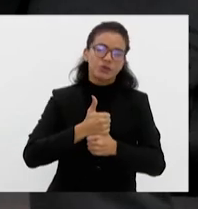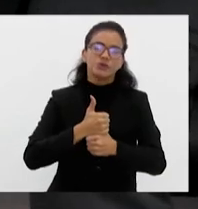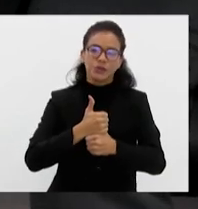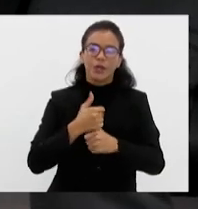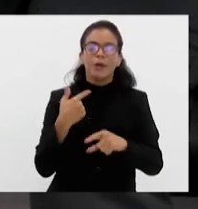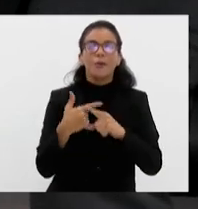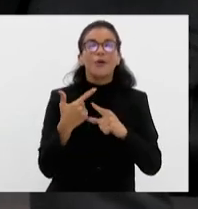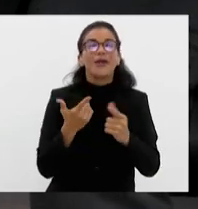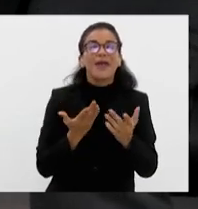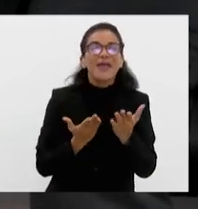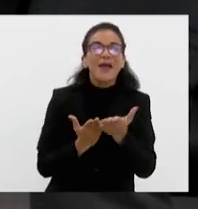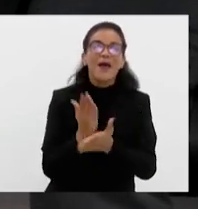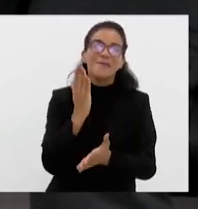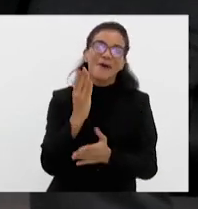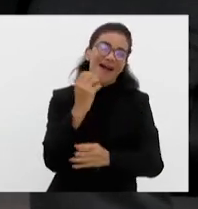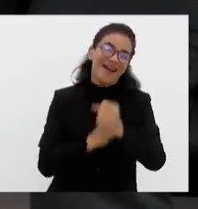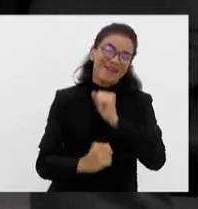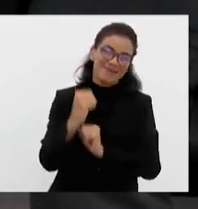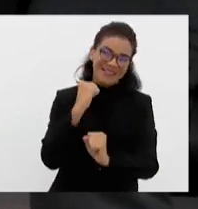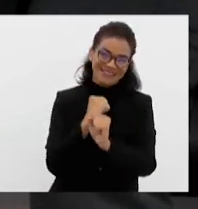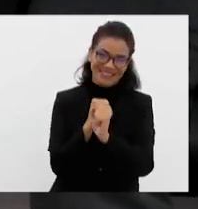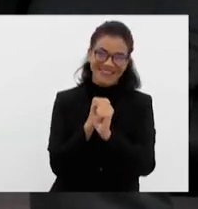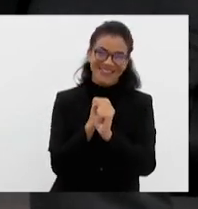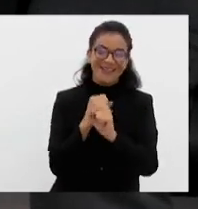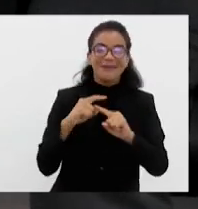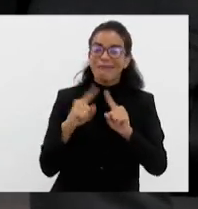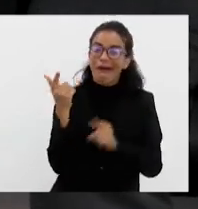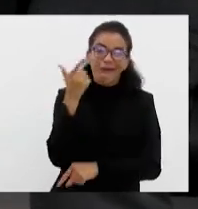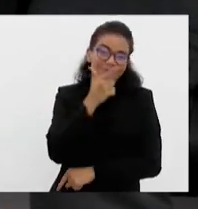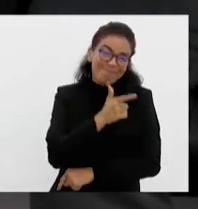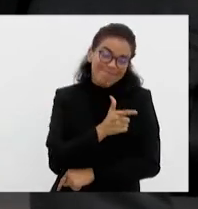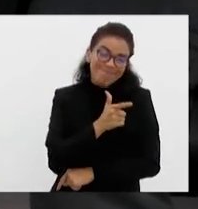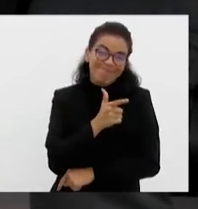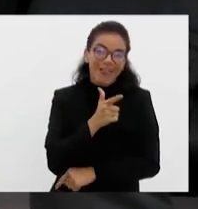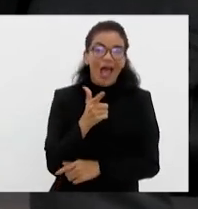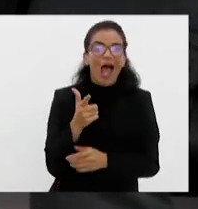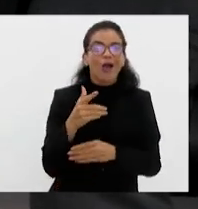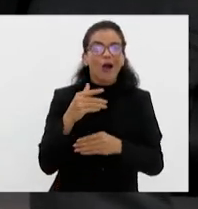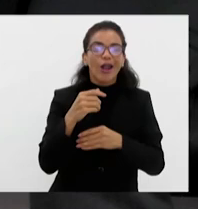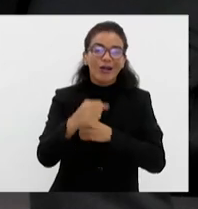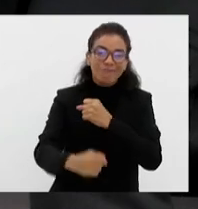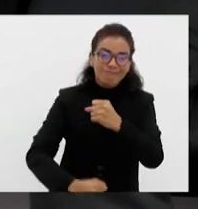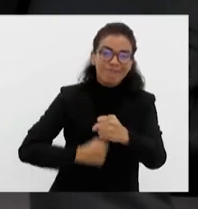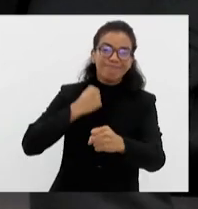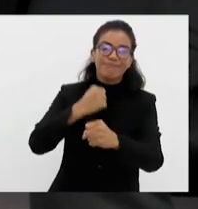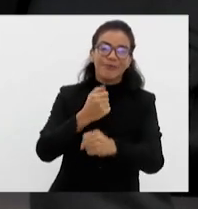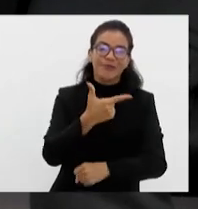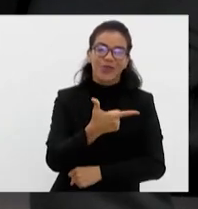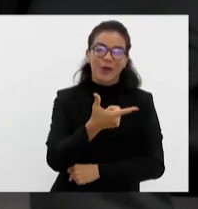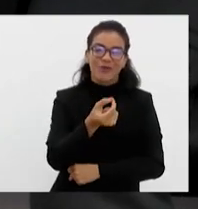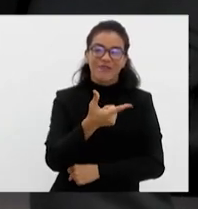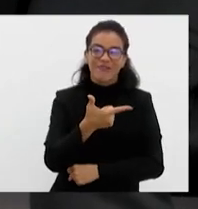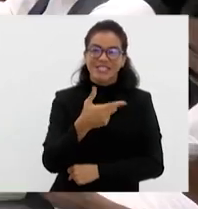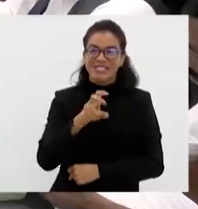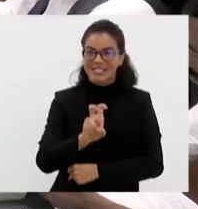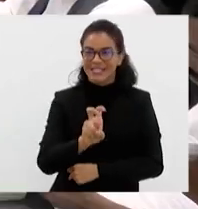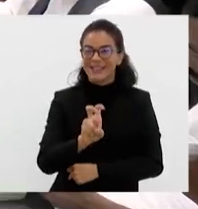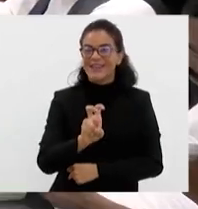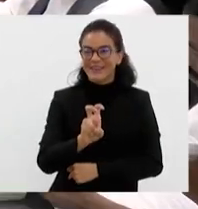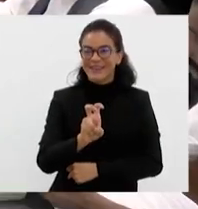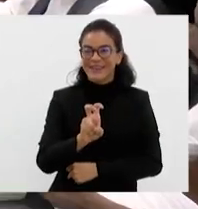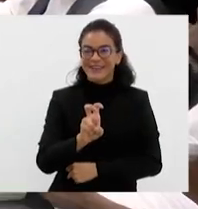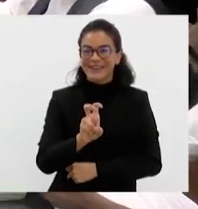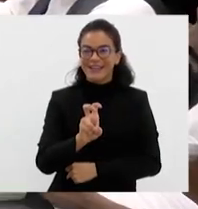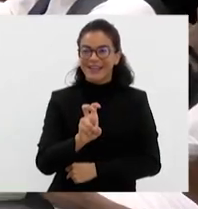gente ia aprovar no ano passado, mas não conseguiu, ele passa para 25. Não, então, acho que a emenda. Acho que a emenda.